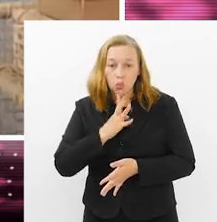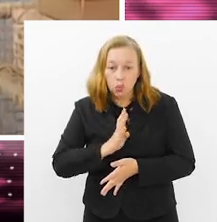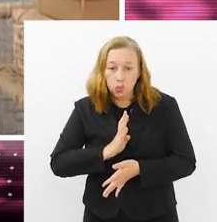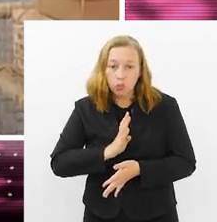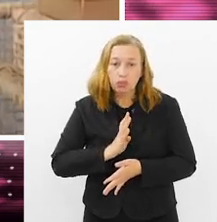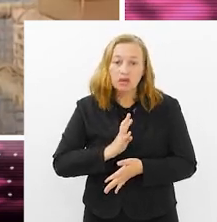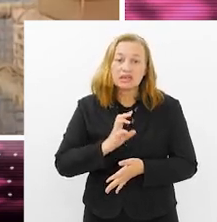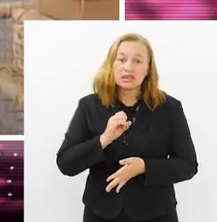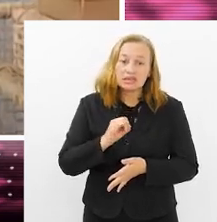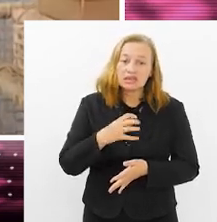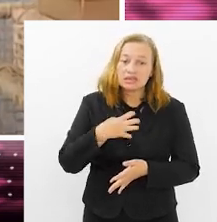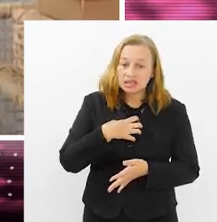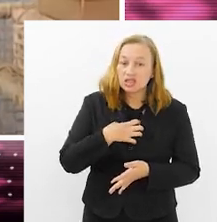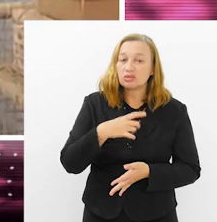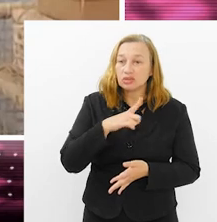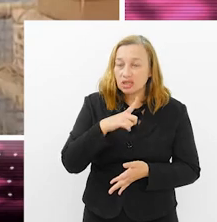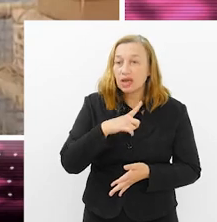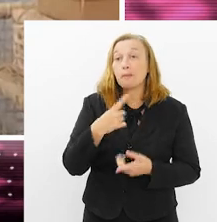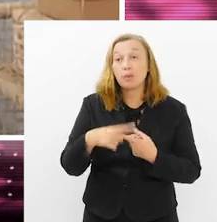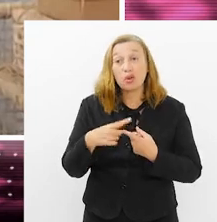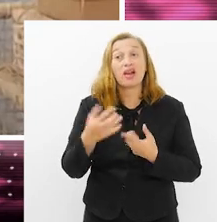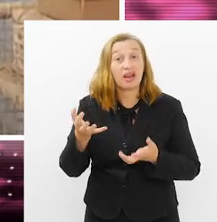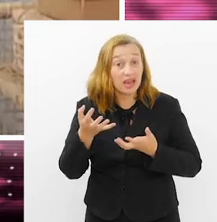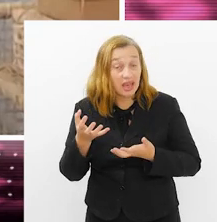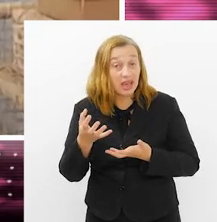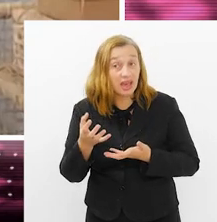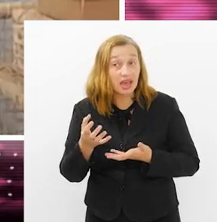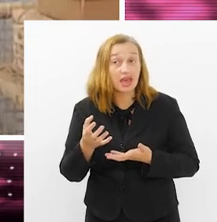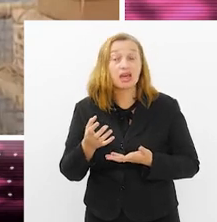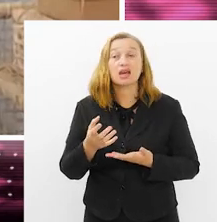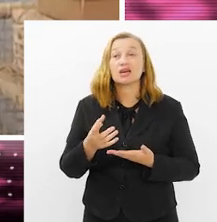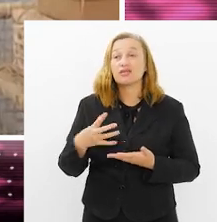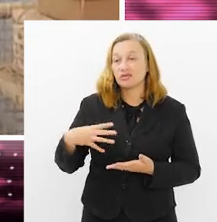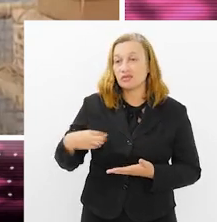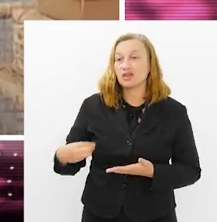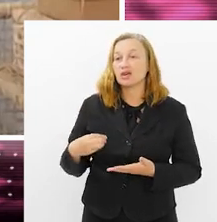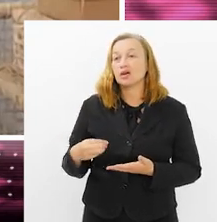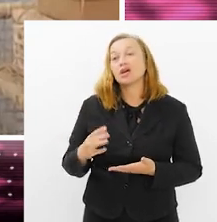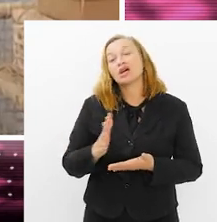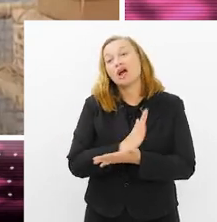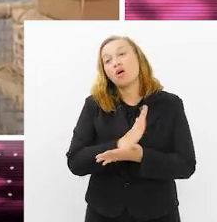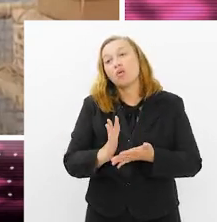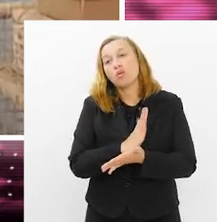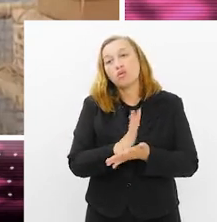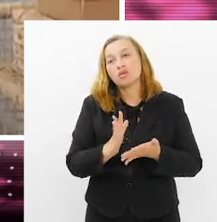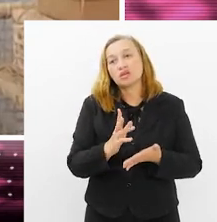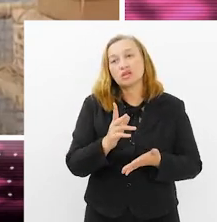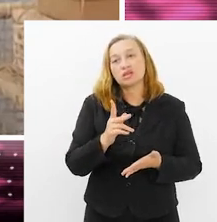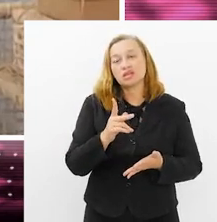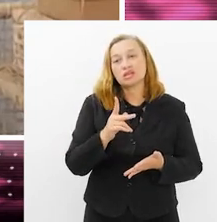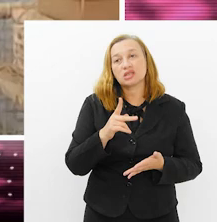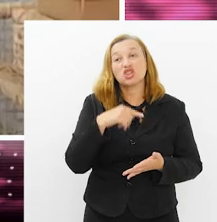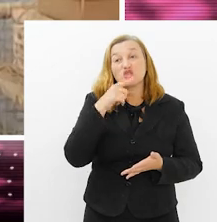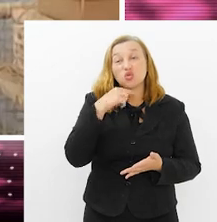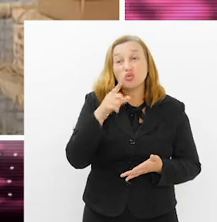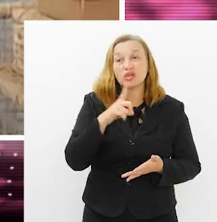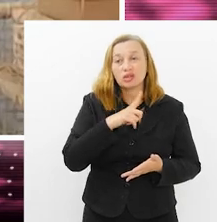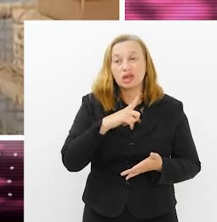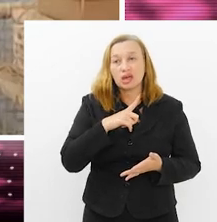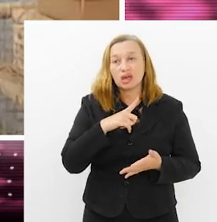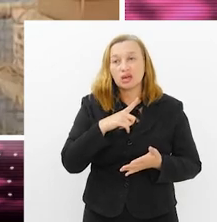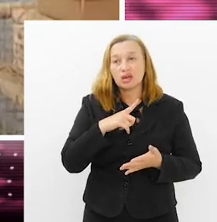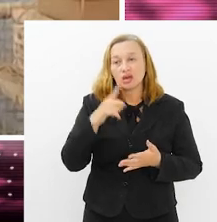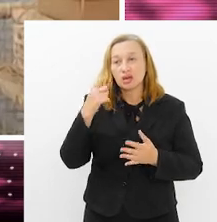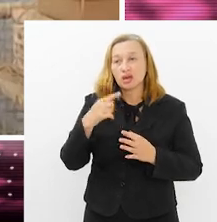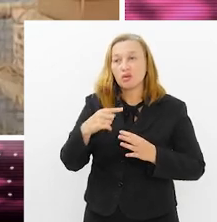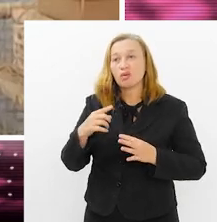conhecer, se aquilo faz sentido para si ou não, por que que ela quer determinada coisa, como eu falei antes, né? Tem umas que aparecem, às vezes, também estão com